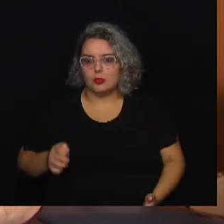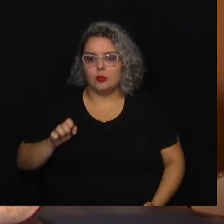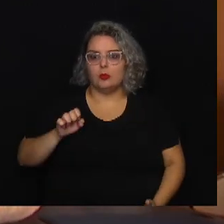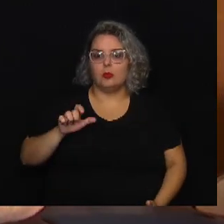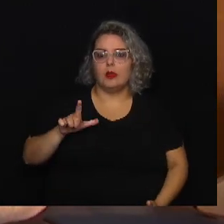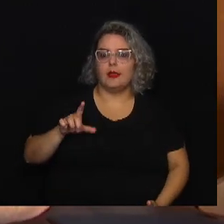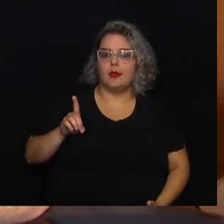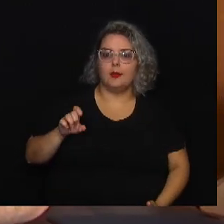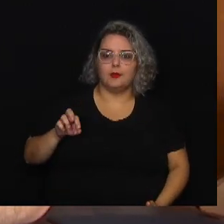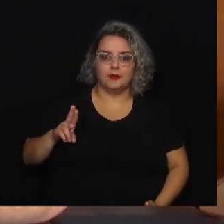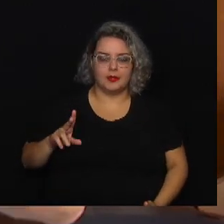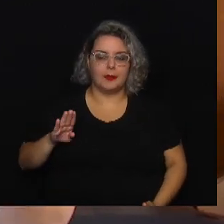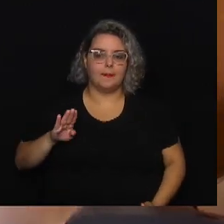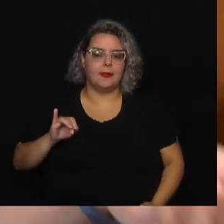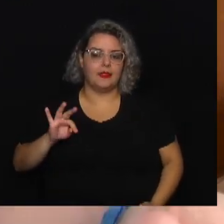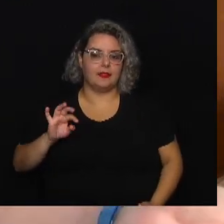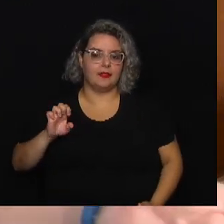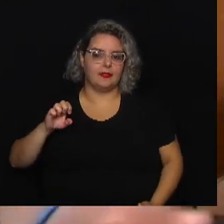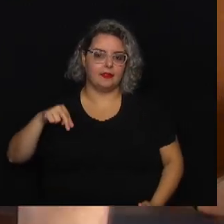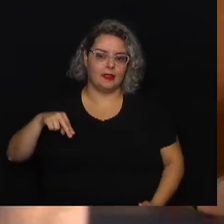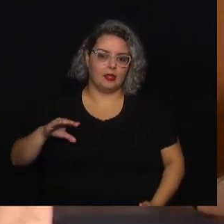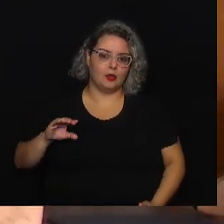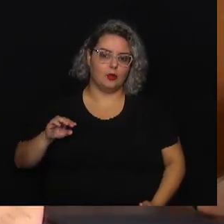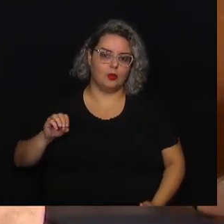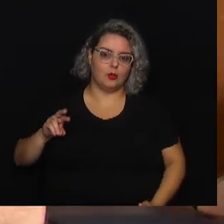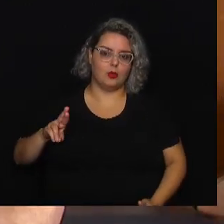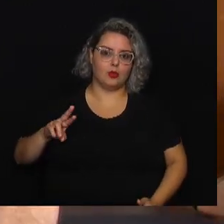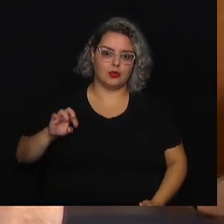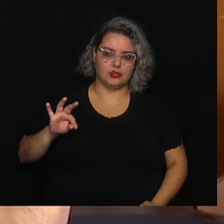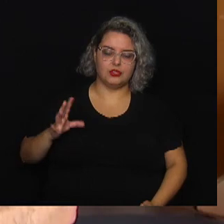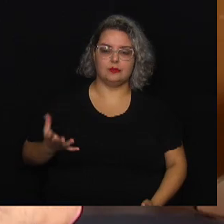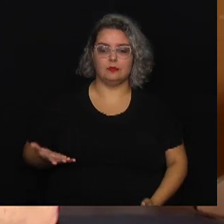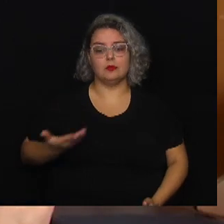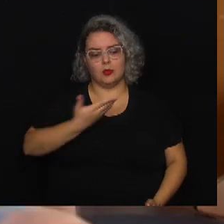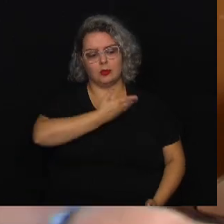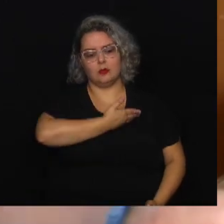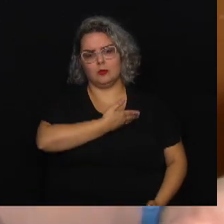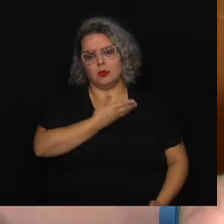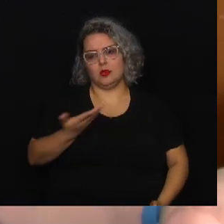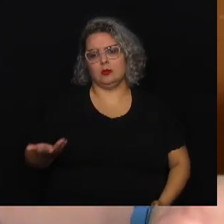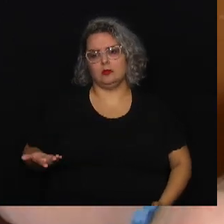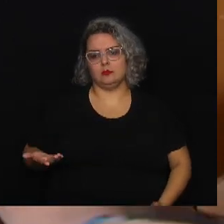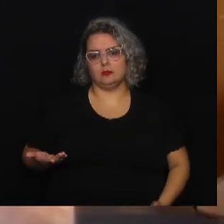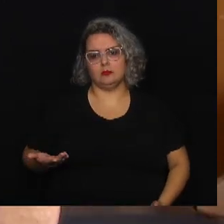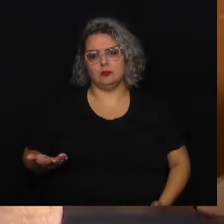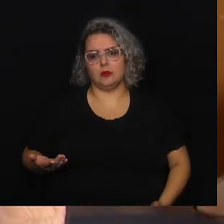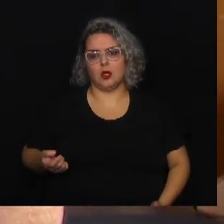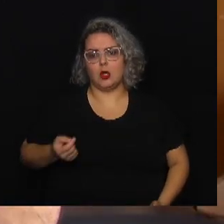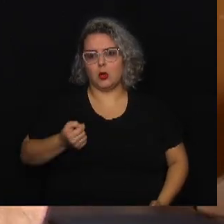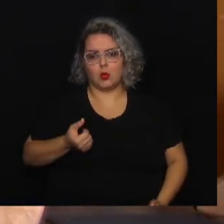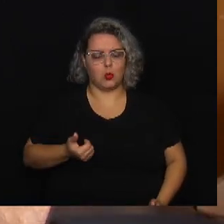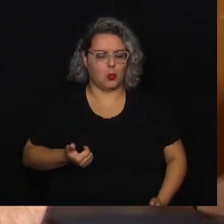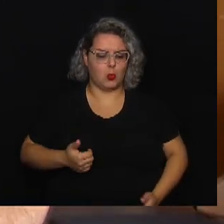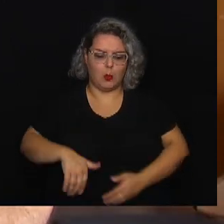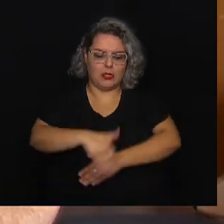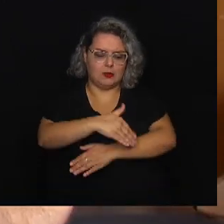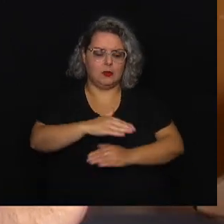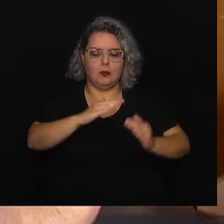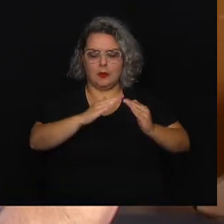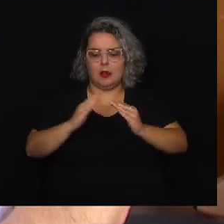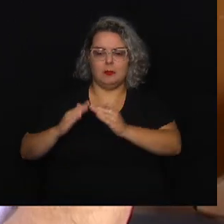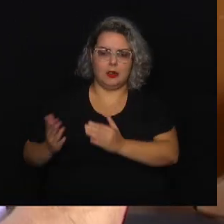Bittencourt, que era meu amigo também, né? A gente até praticamente moramos na mesma rua, na Vila